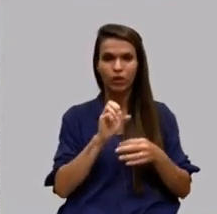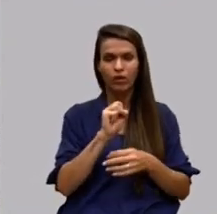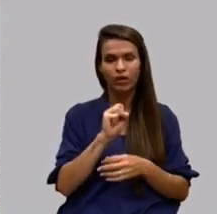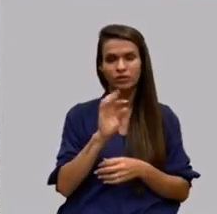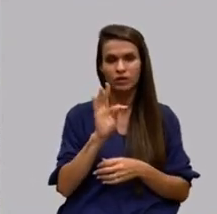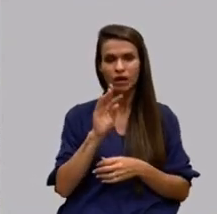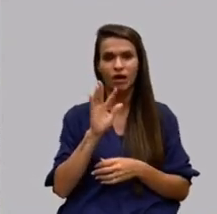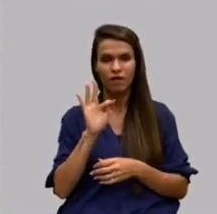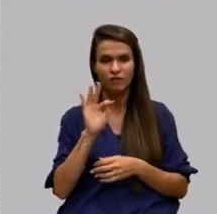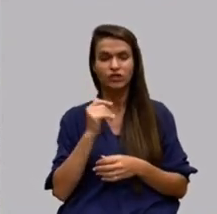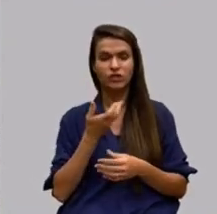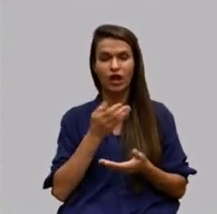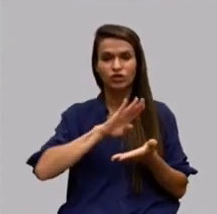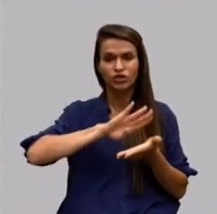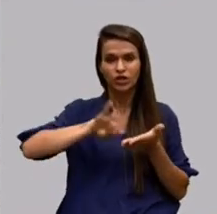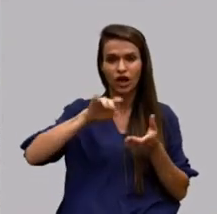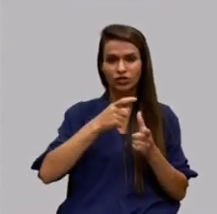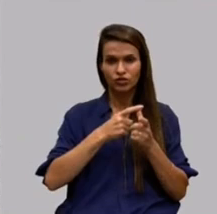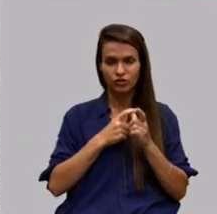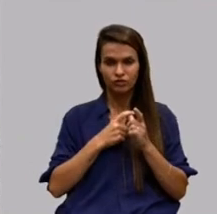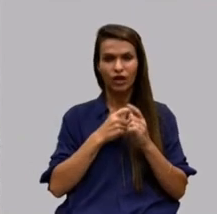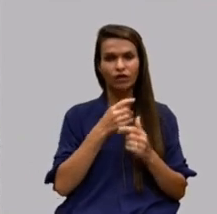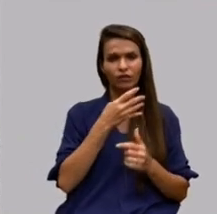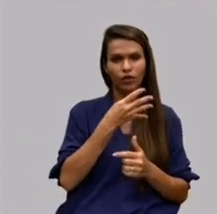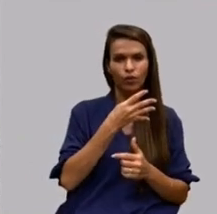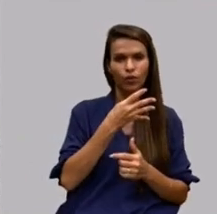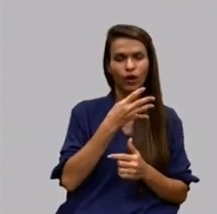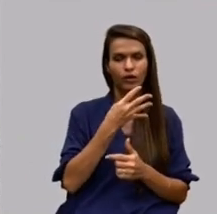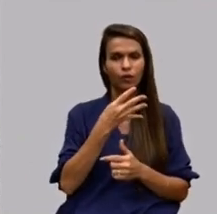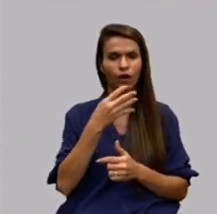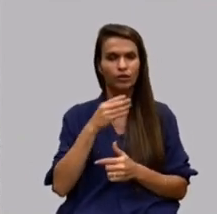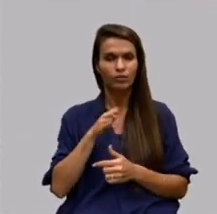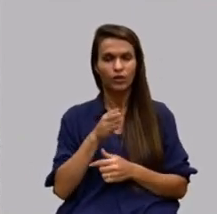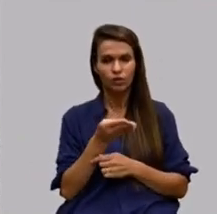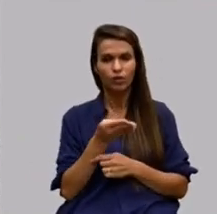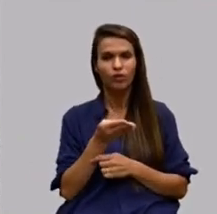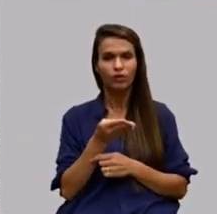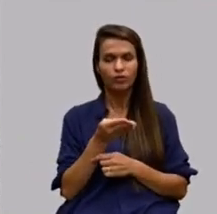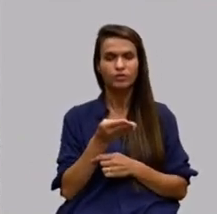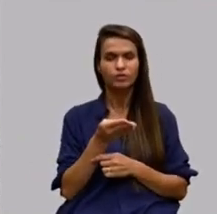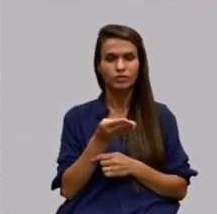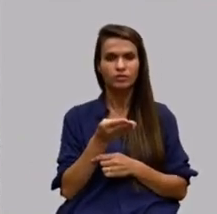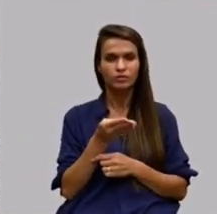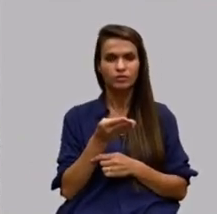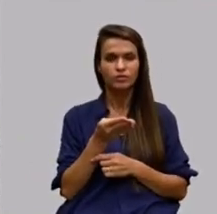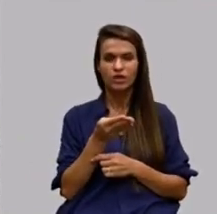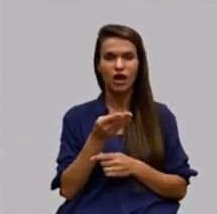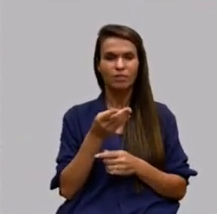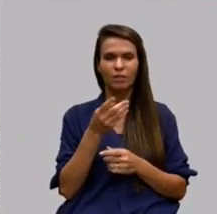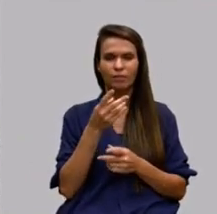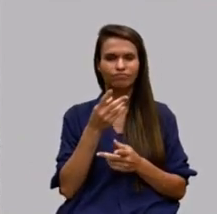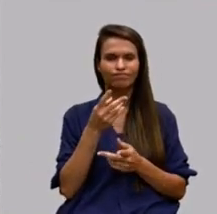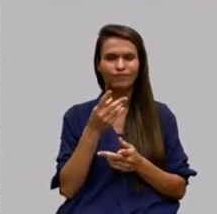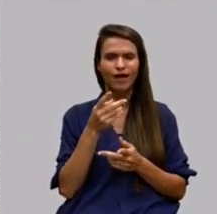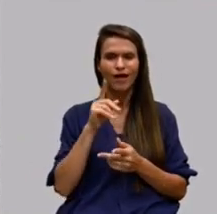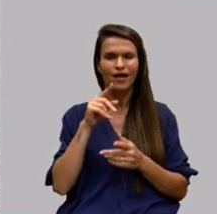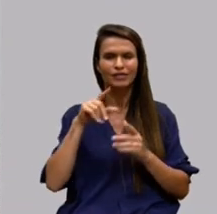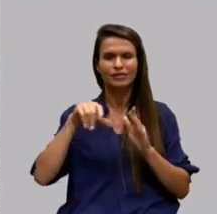da dívida. Se estava em 44 bilhões, foram considerados ilegais. Isso é